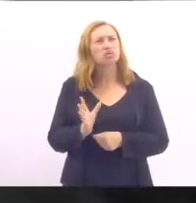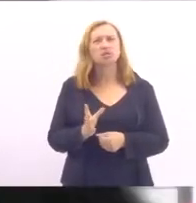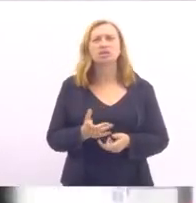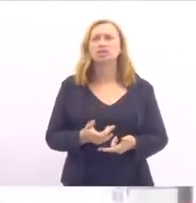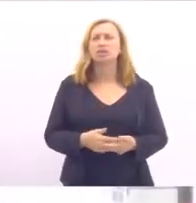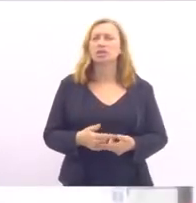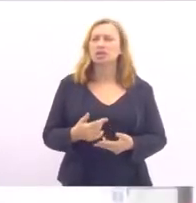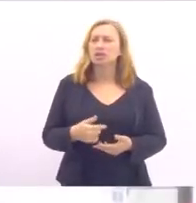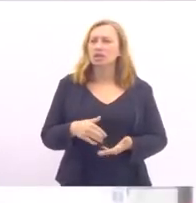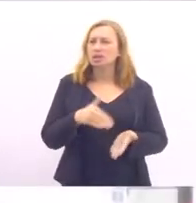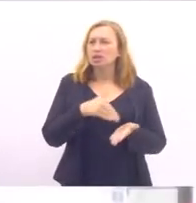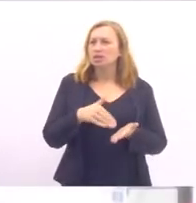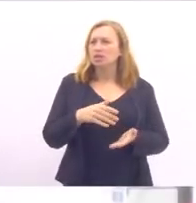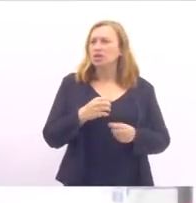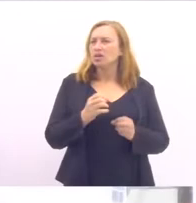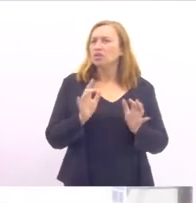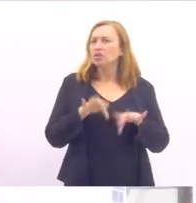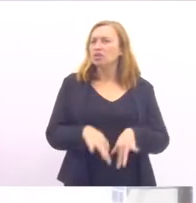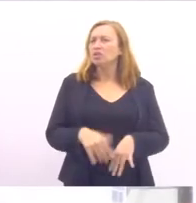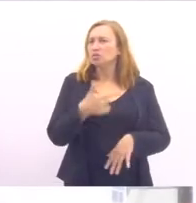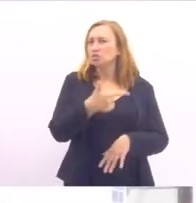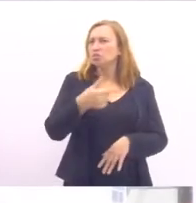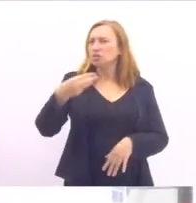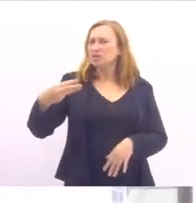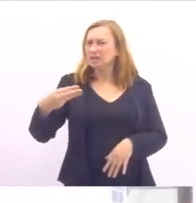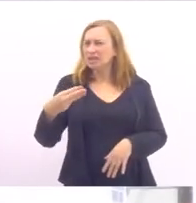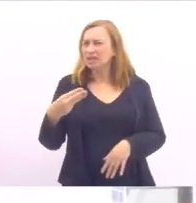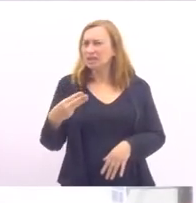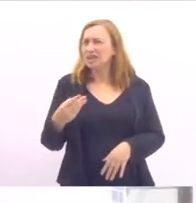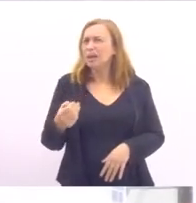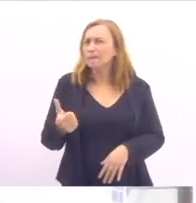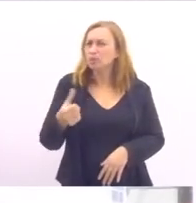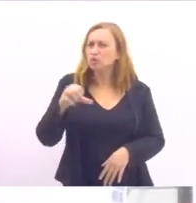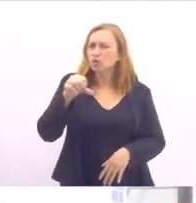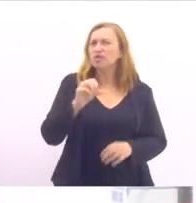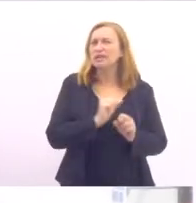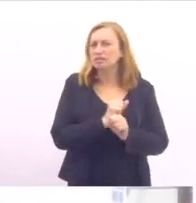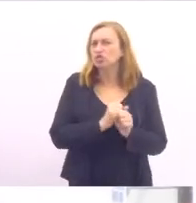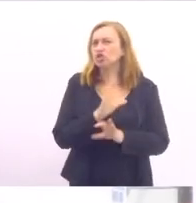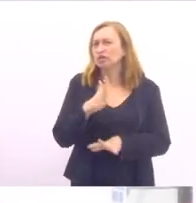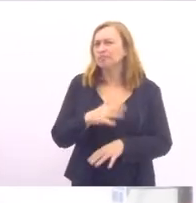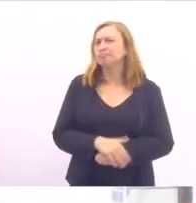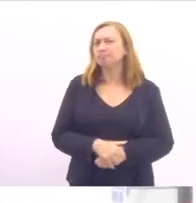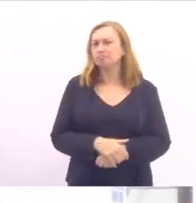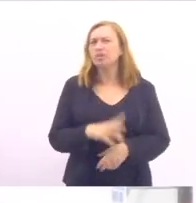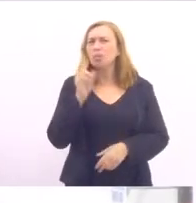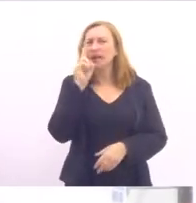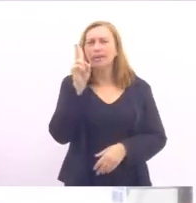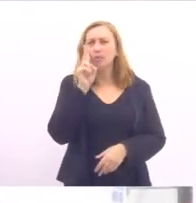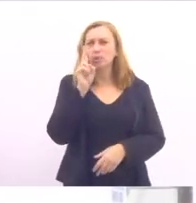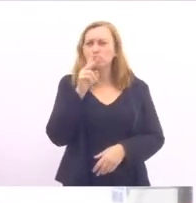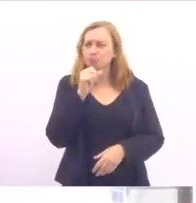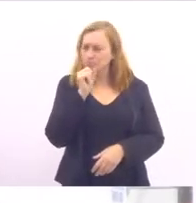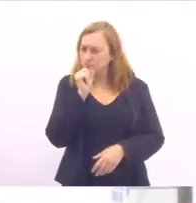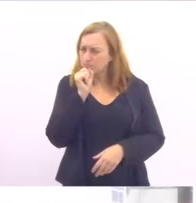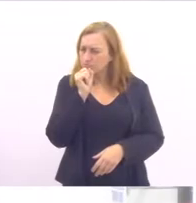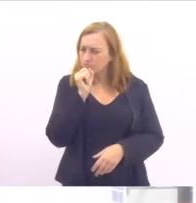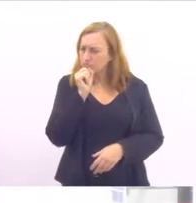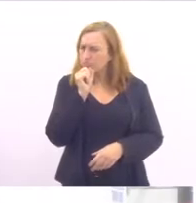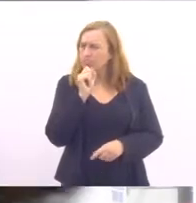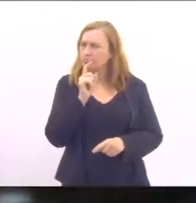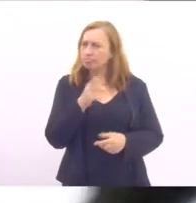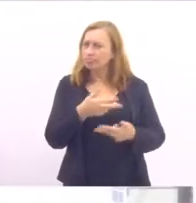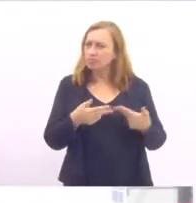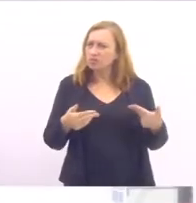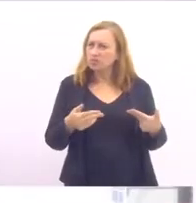deixei secretaria no final de 2013, então já, daqui a pouco está fazendo 9 anos. Eu me lembro que uma das coisas que a gente fez, que